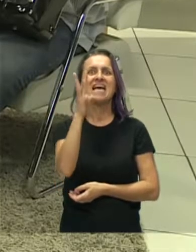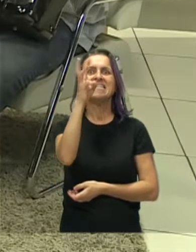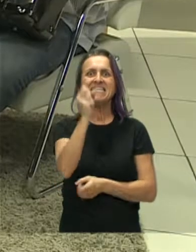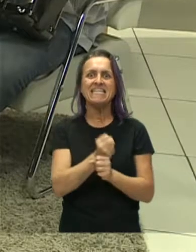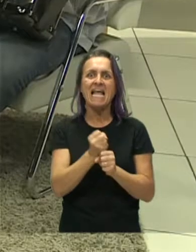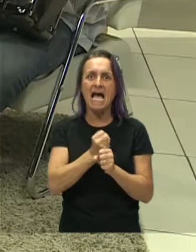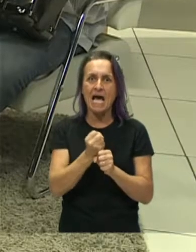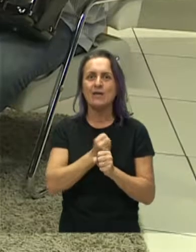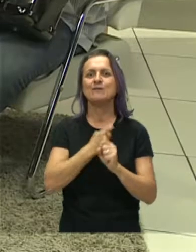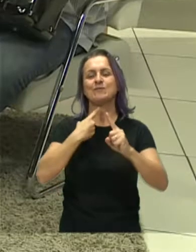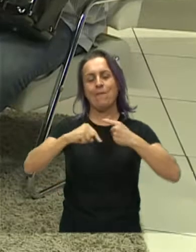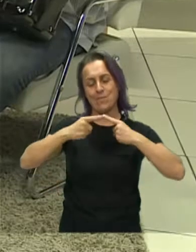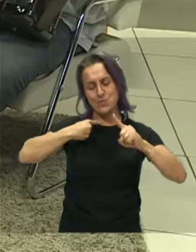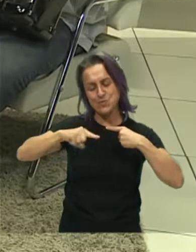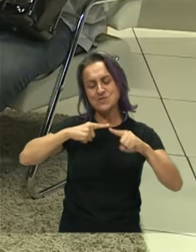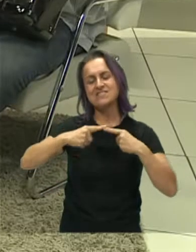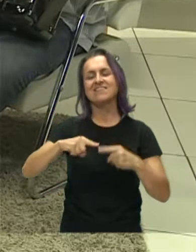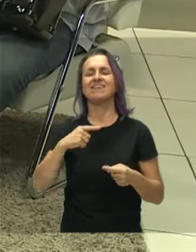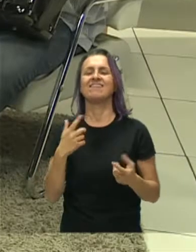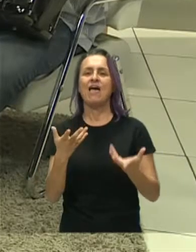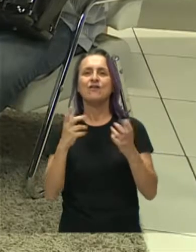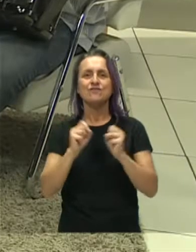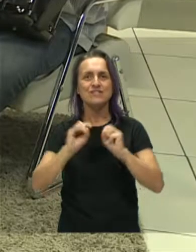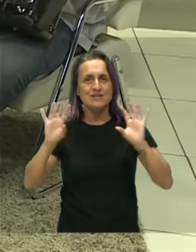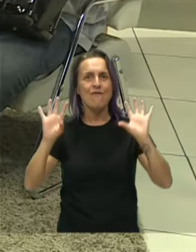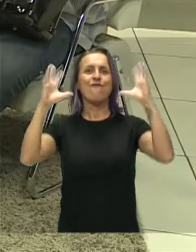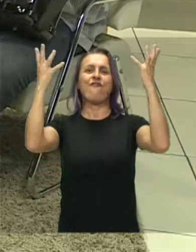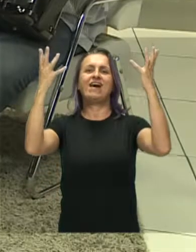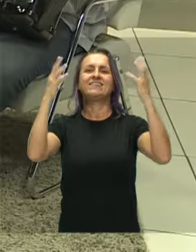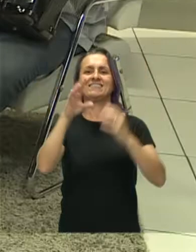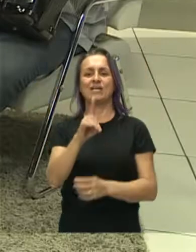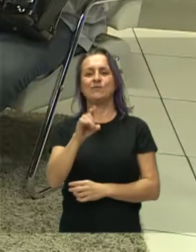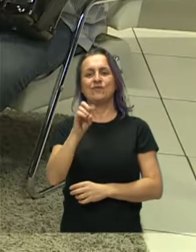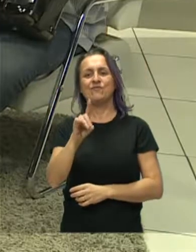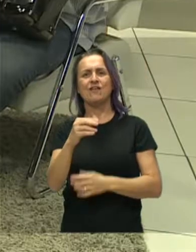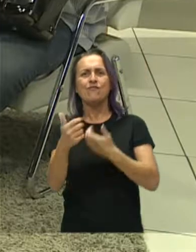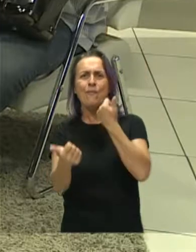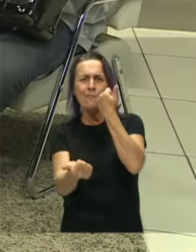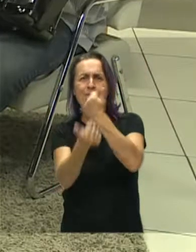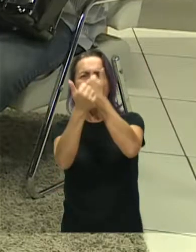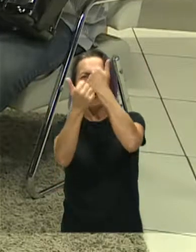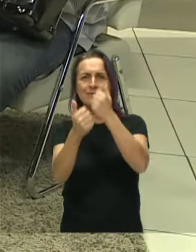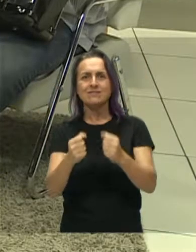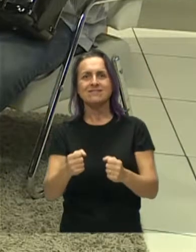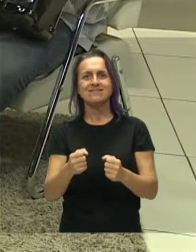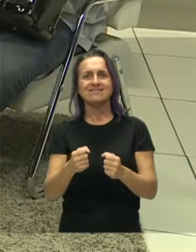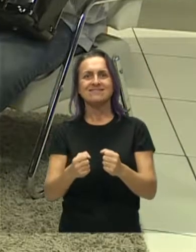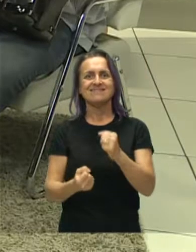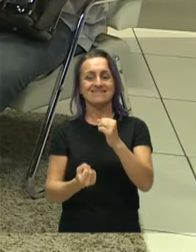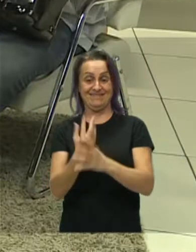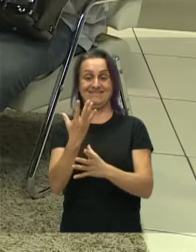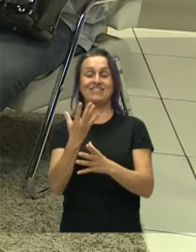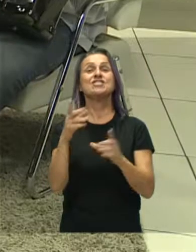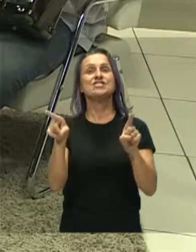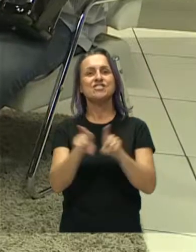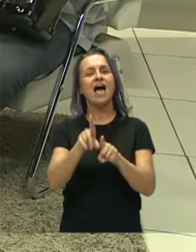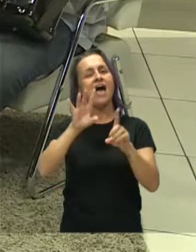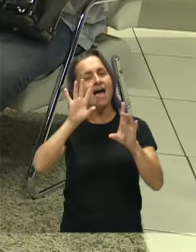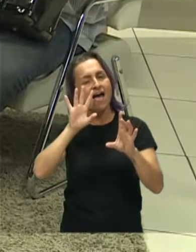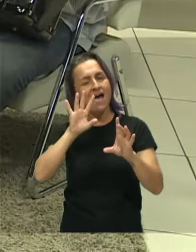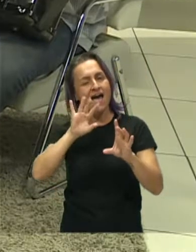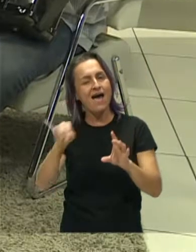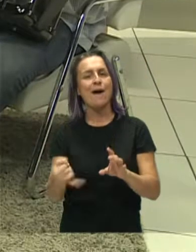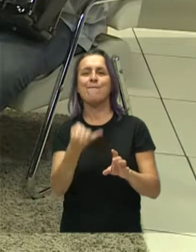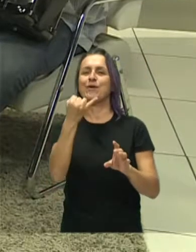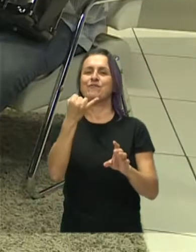comemoração. E como o DVD ficou pronto bem próximo ali da data, a gente aproveitou também para lançar o DVD,